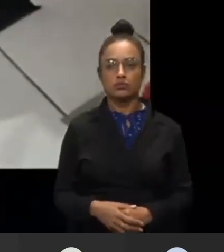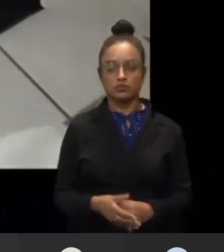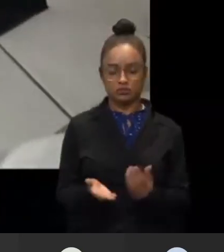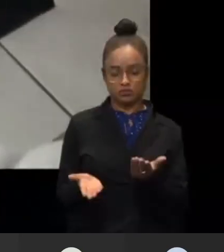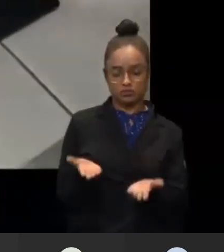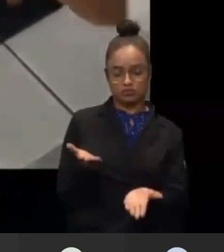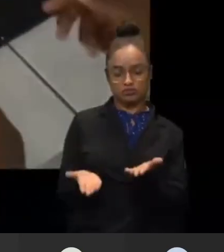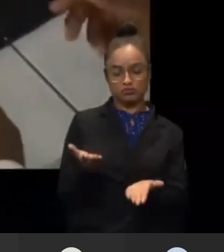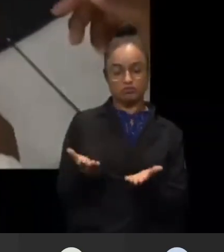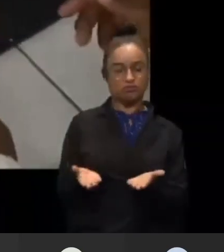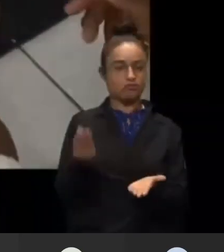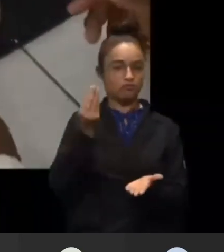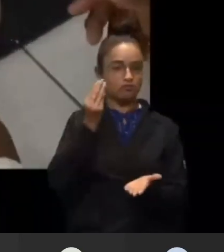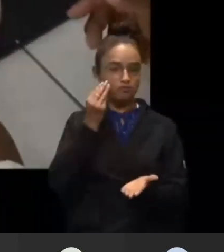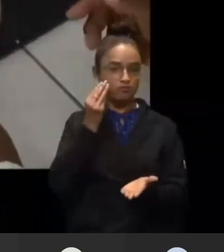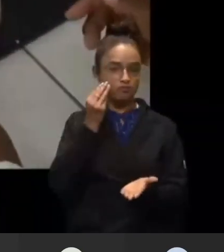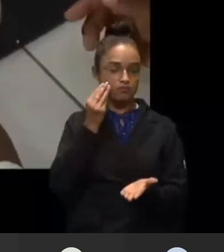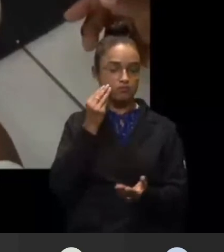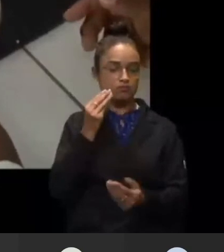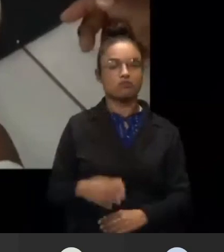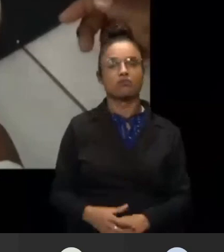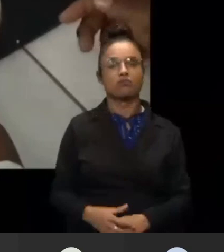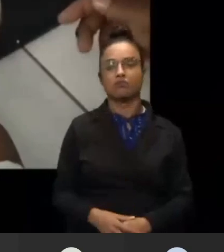Pesar a amostra.